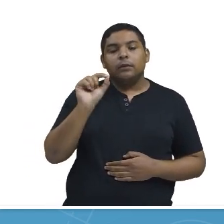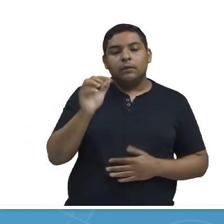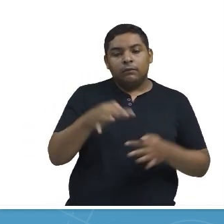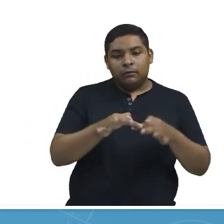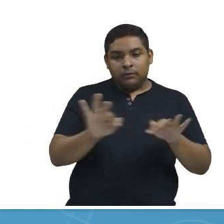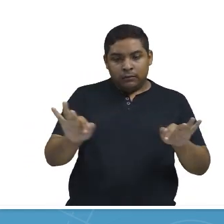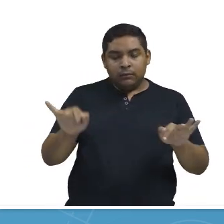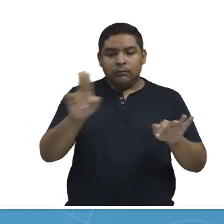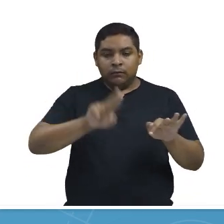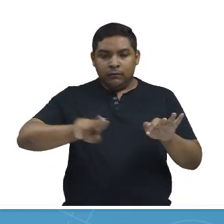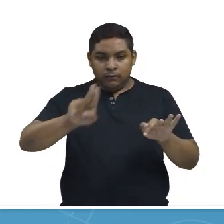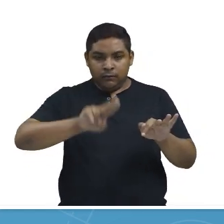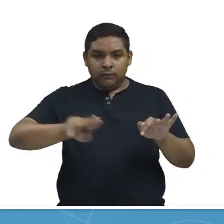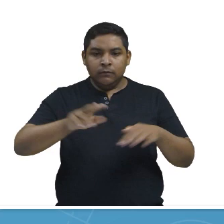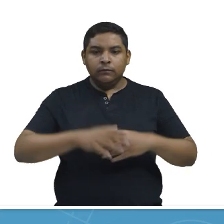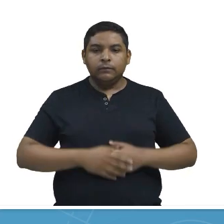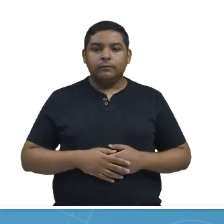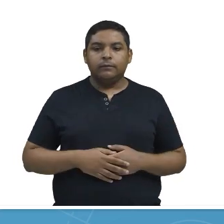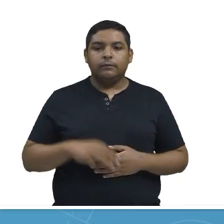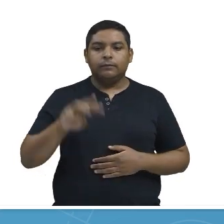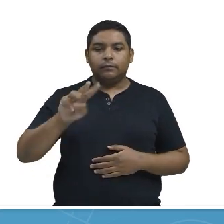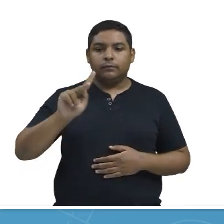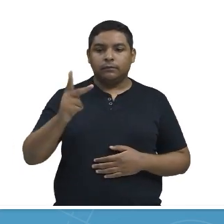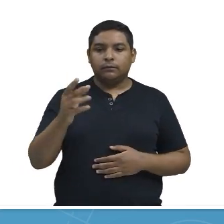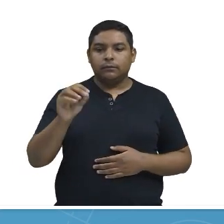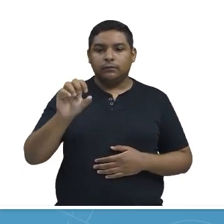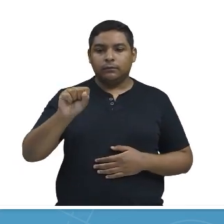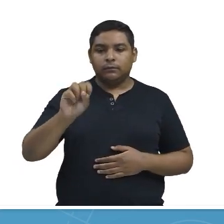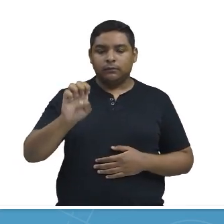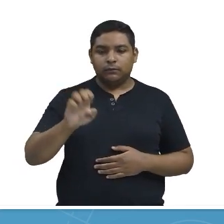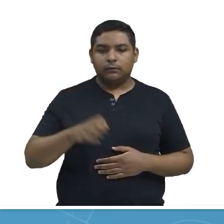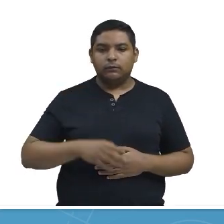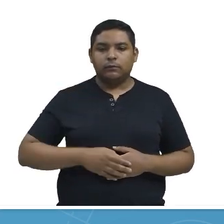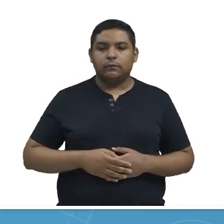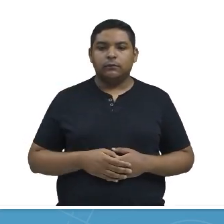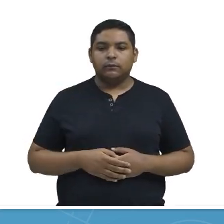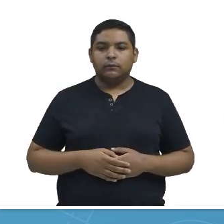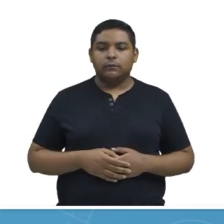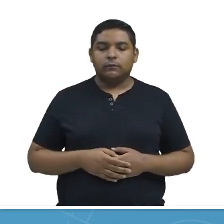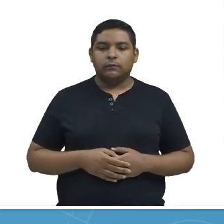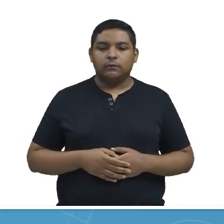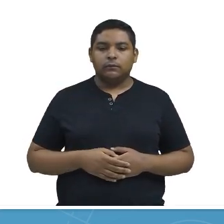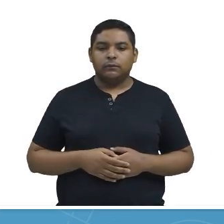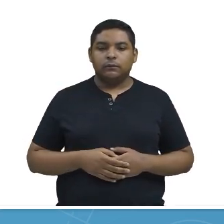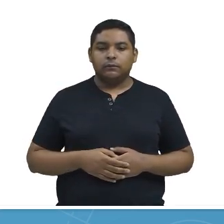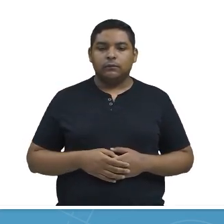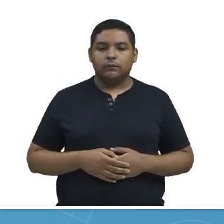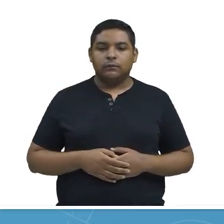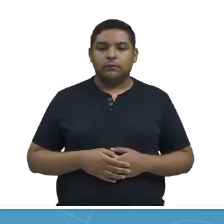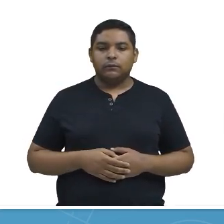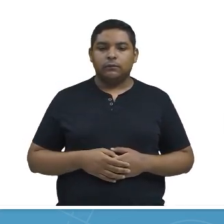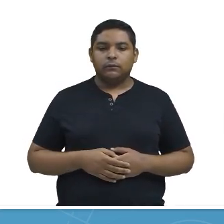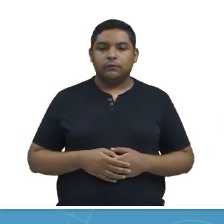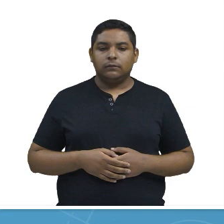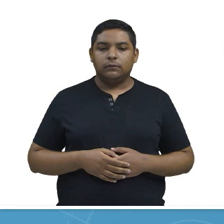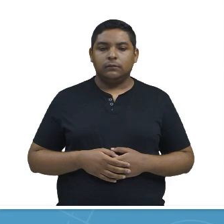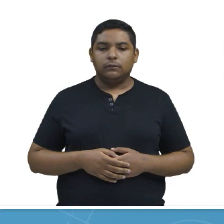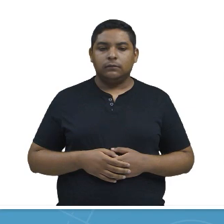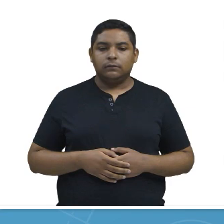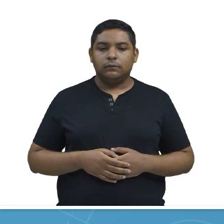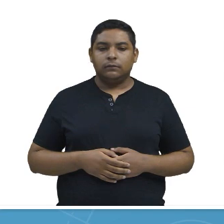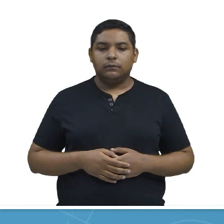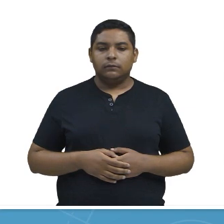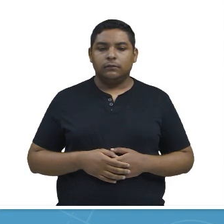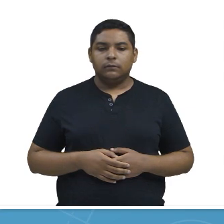a utilização do whose, né? O relative pronoun. Vamos ver mais um pouco sobre o whose.